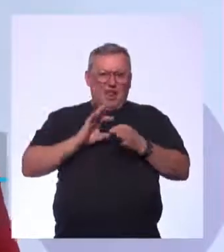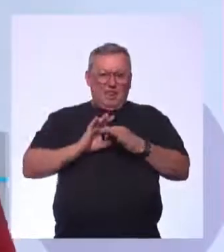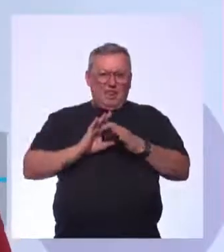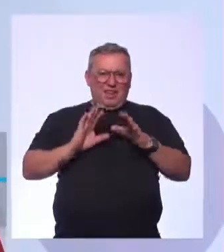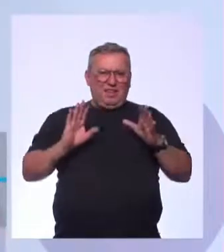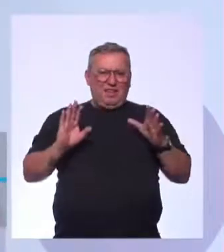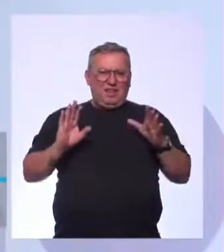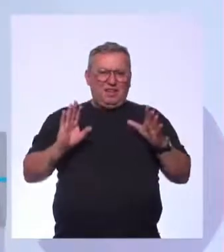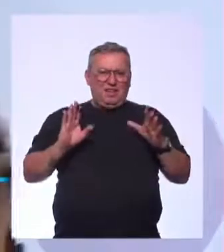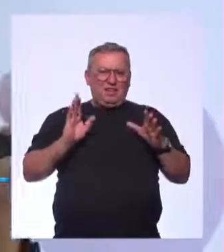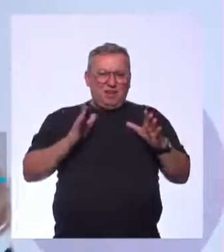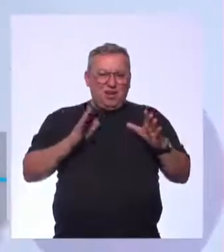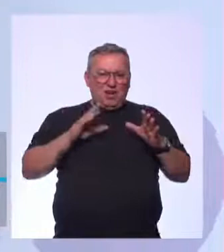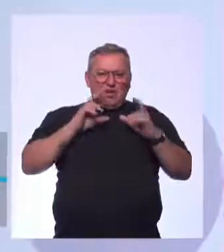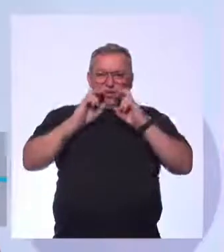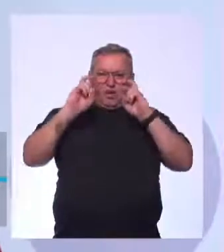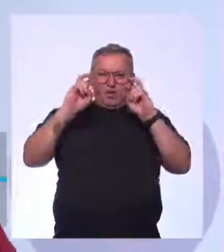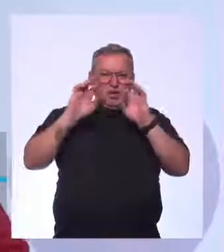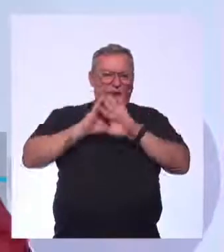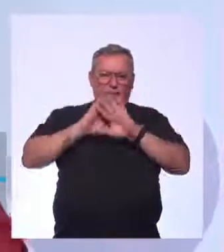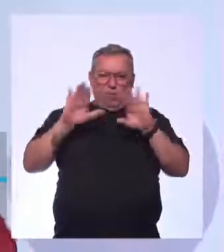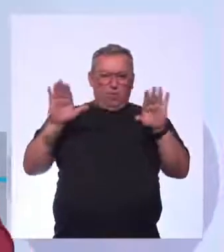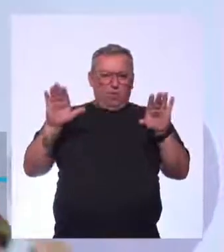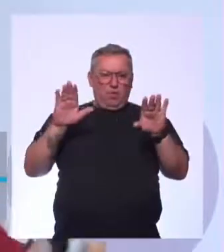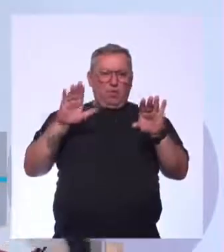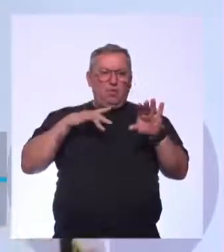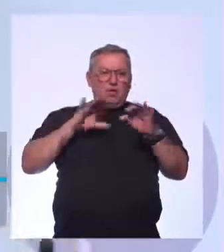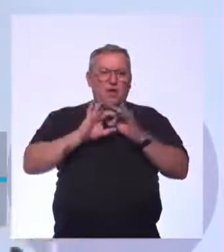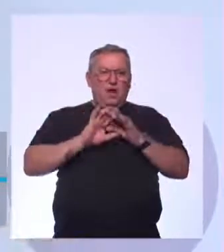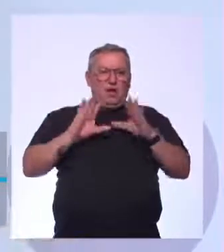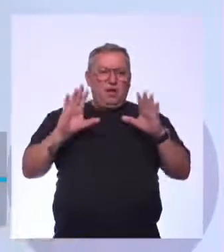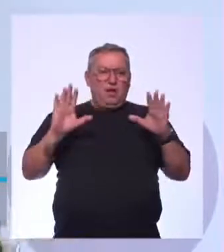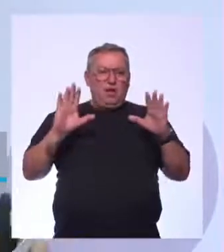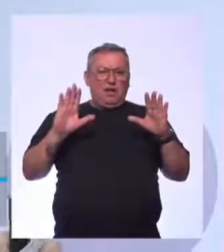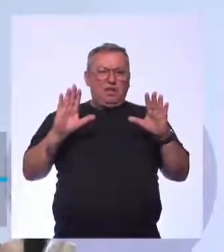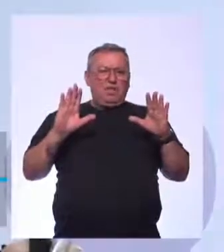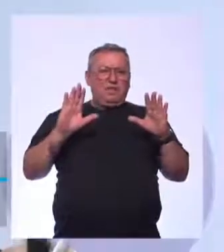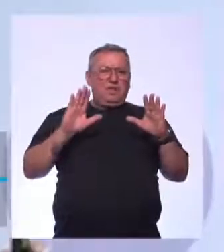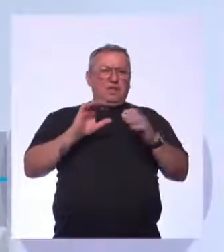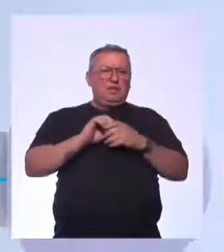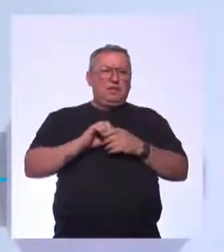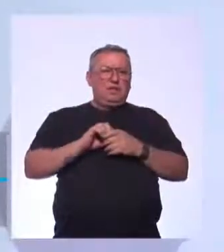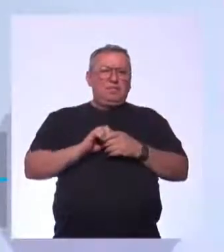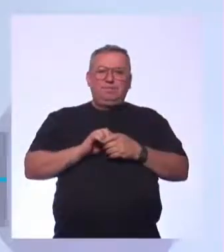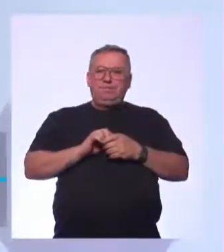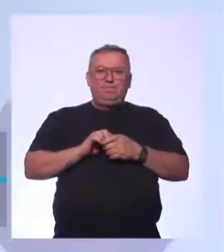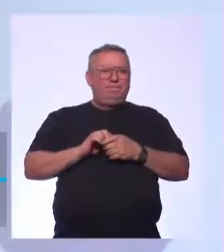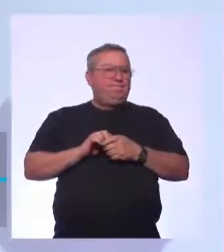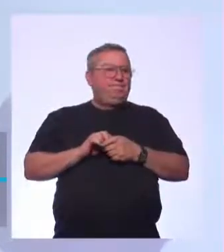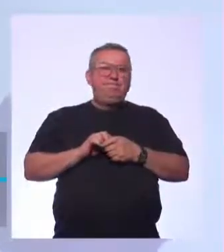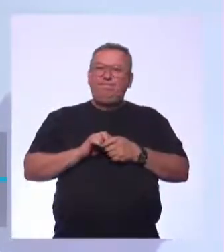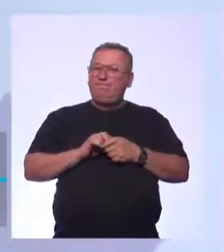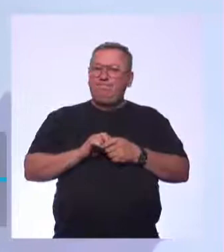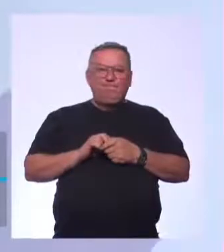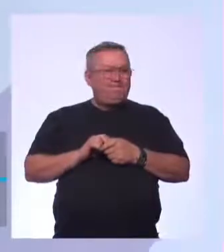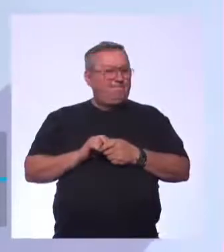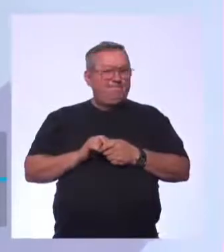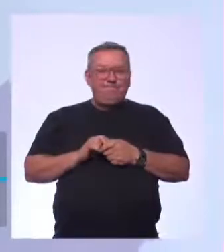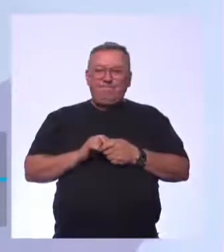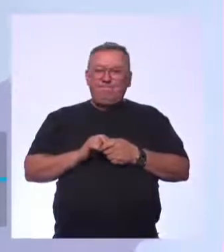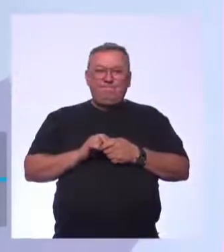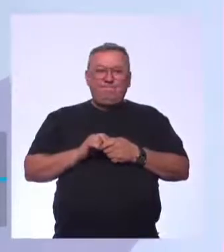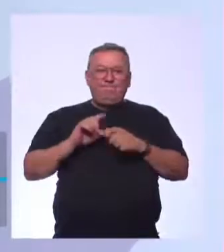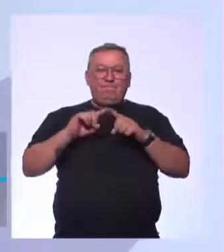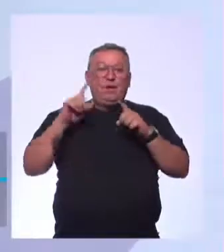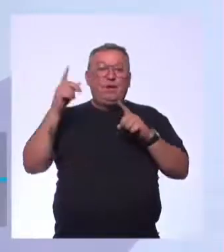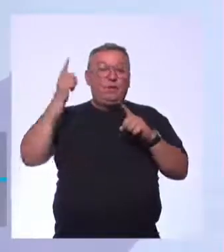realmente independente? Foi só ele dar o grito da independência, nós estávamos todos independentes de Portugal? Não. Para